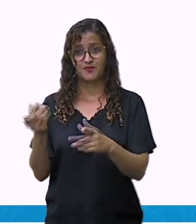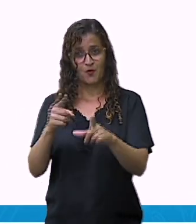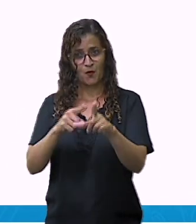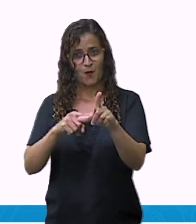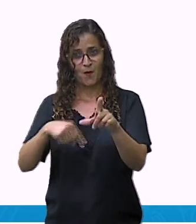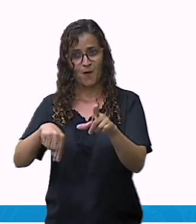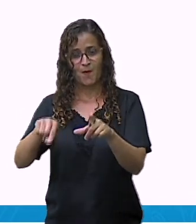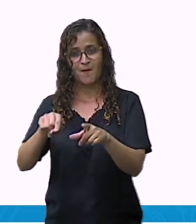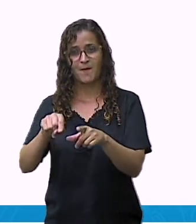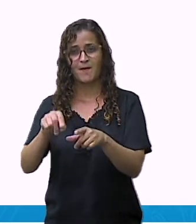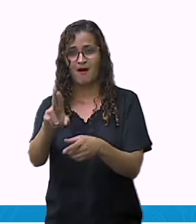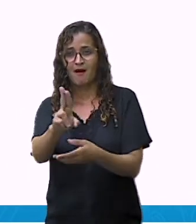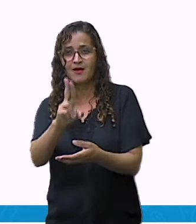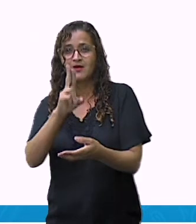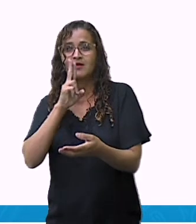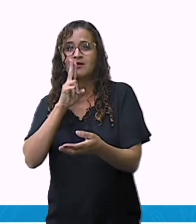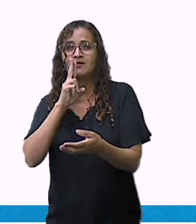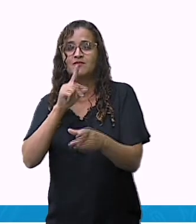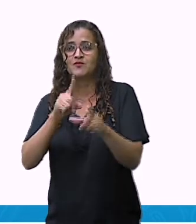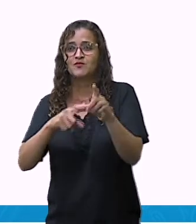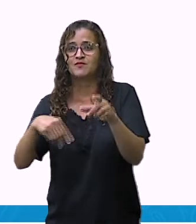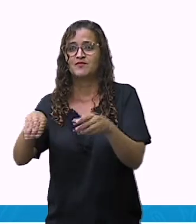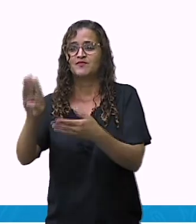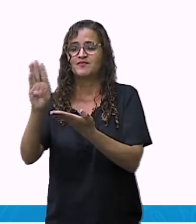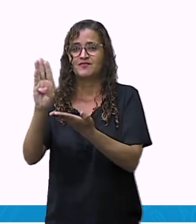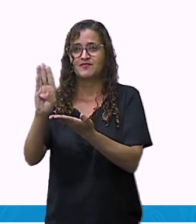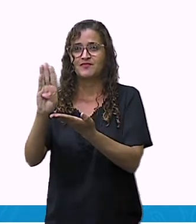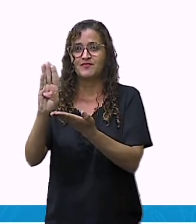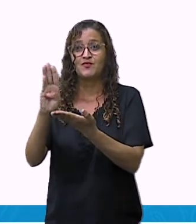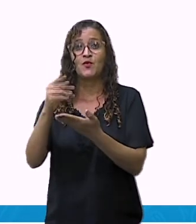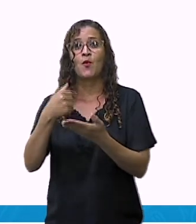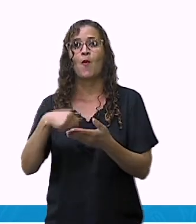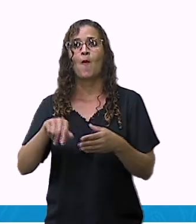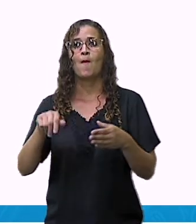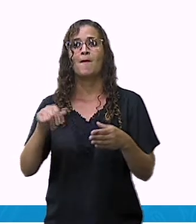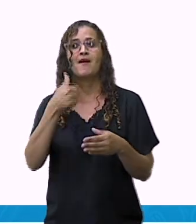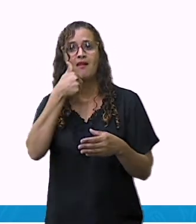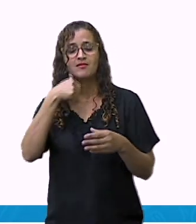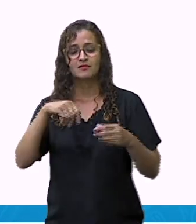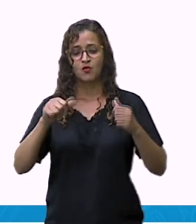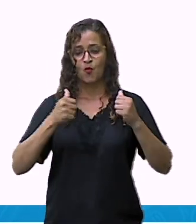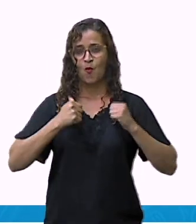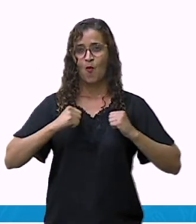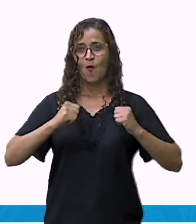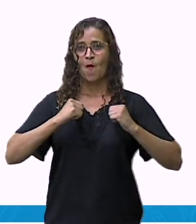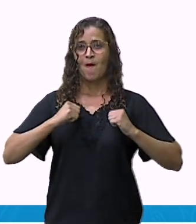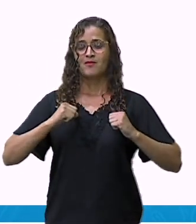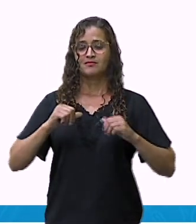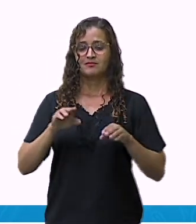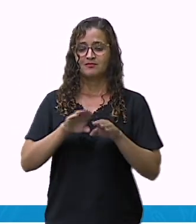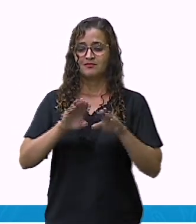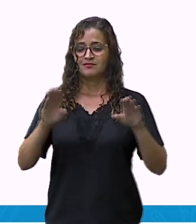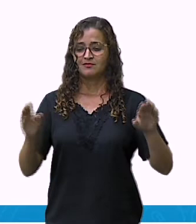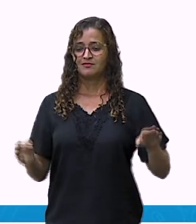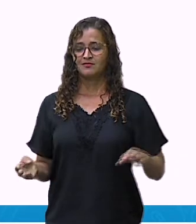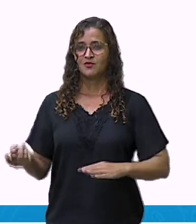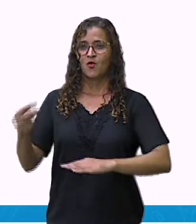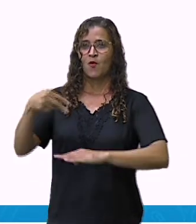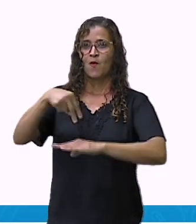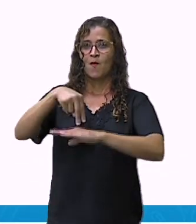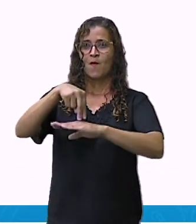letra B, sua vocação para o palco fez dela uma grande